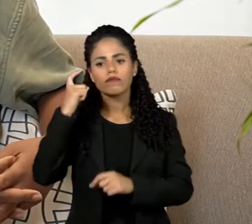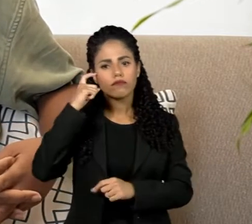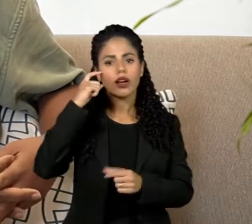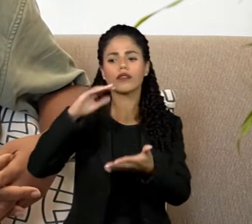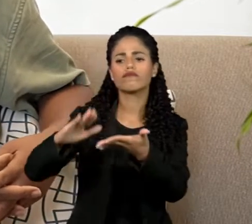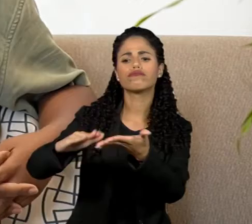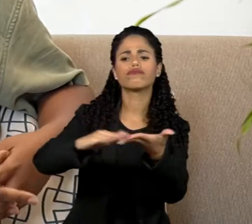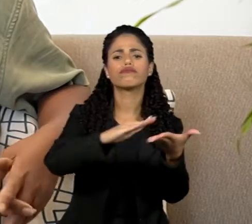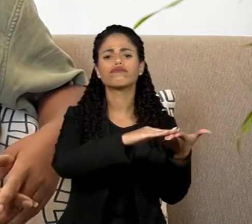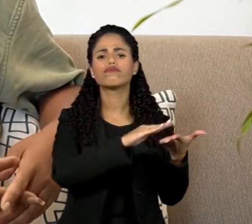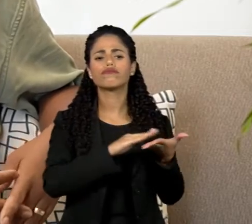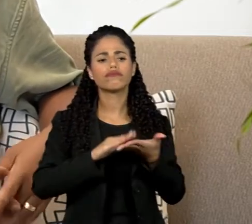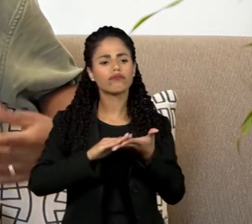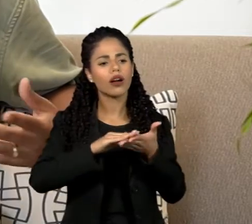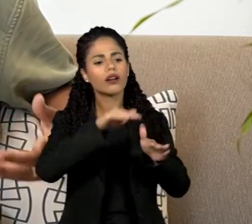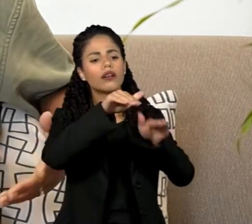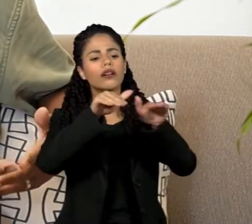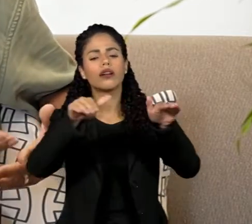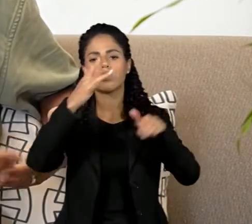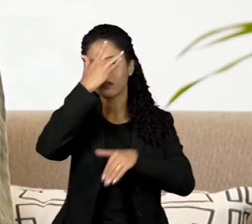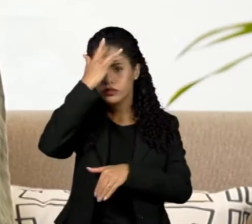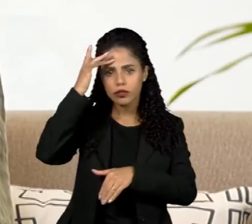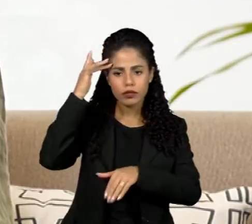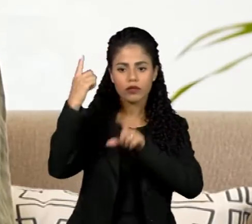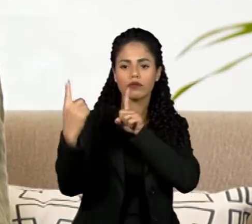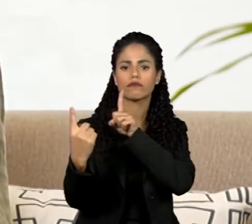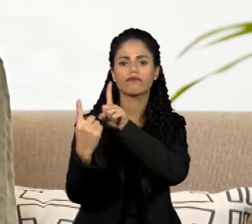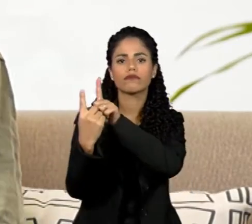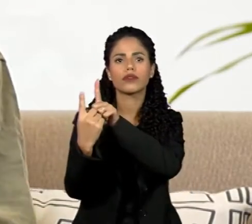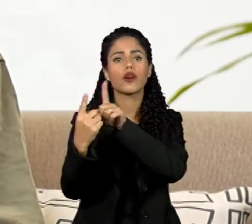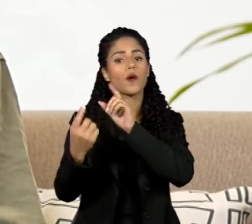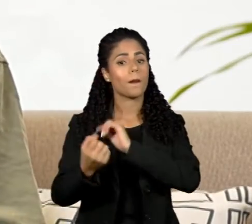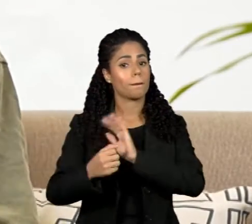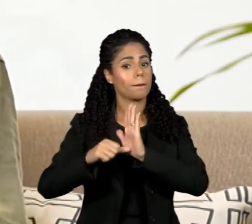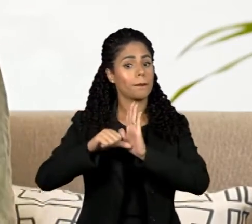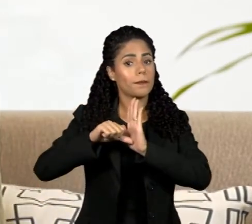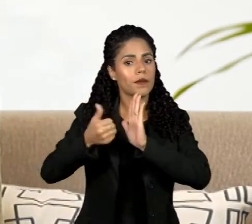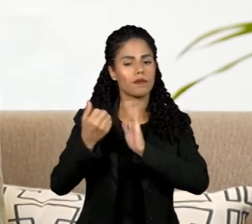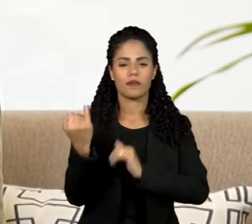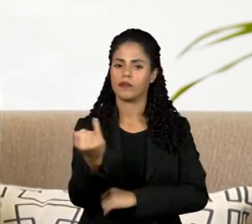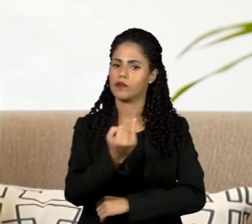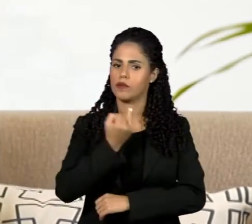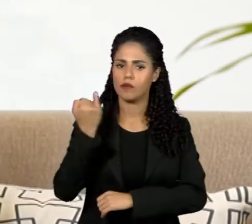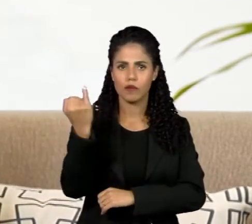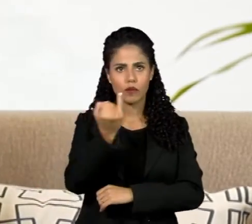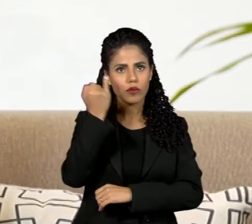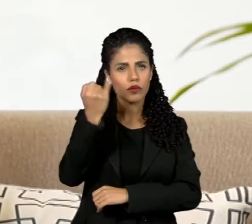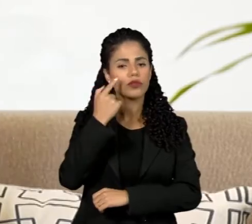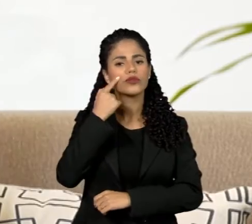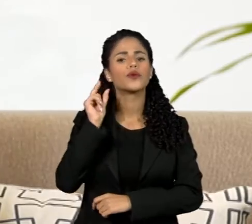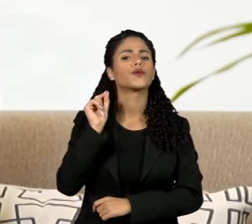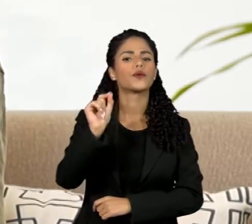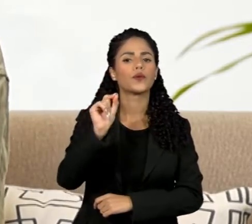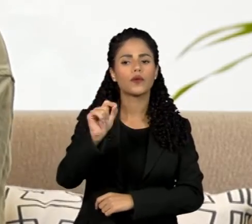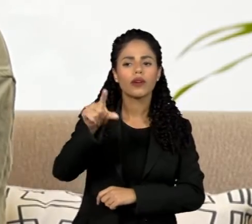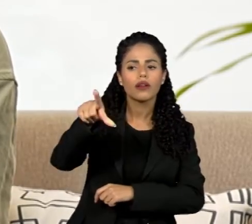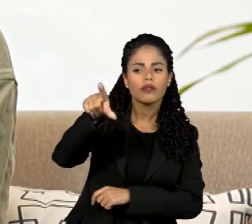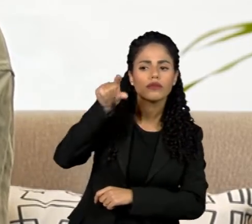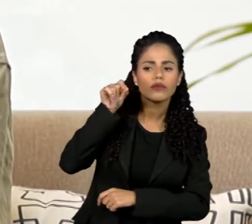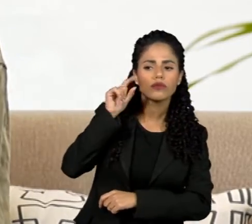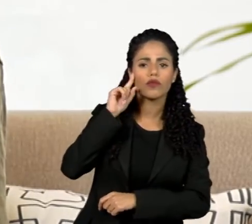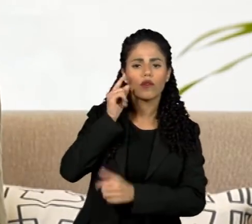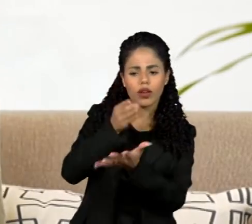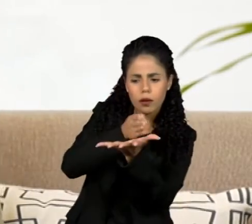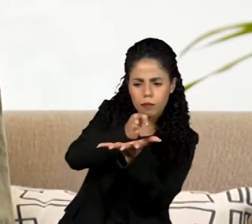pela audiência, né, pelos seus clientes. Eu acho que o primeiro ponto para se tornar um creator é de fato escolher um nicho,